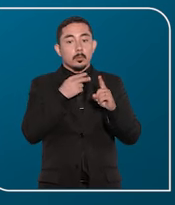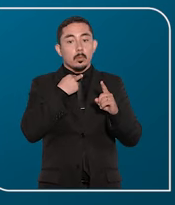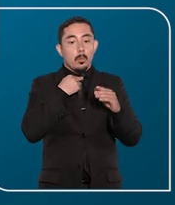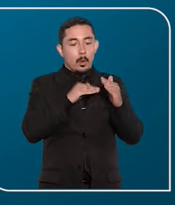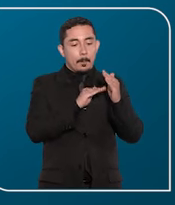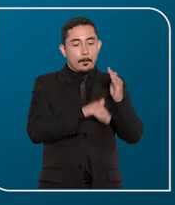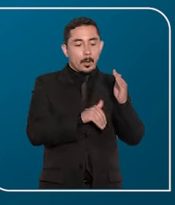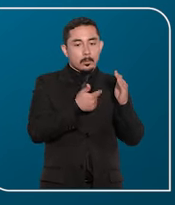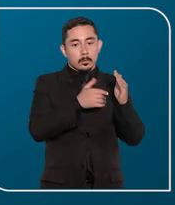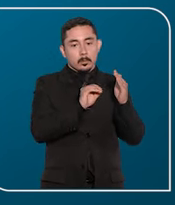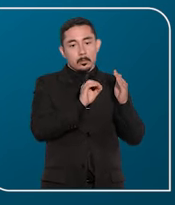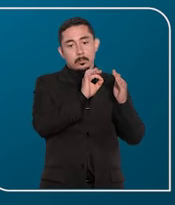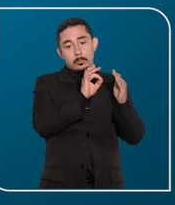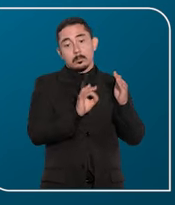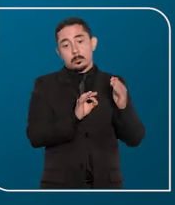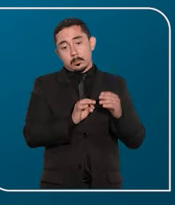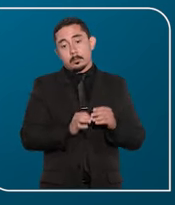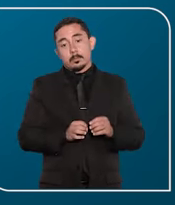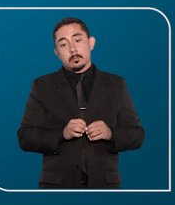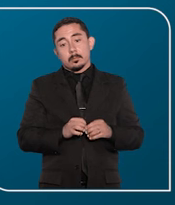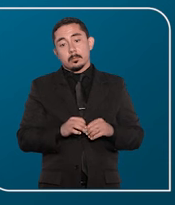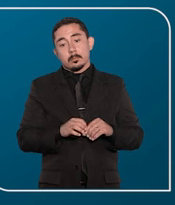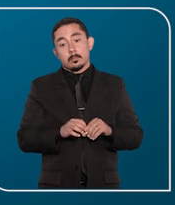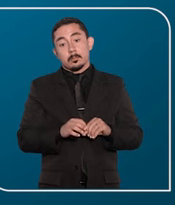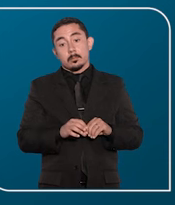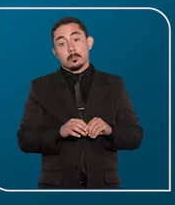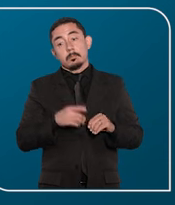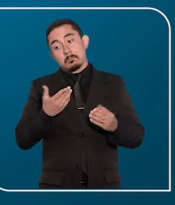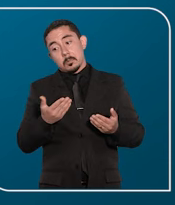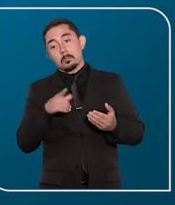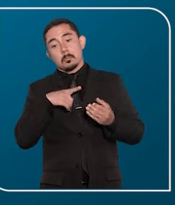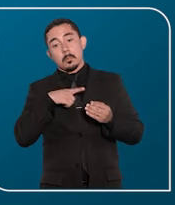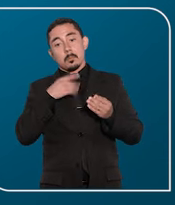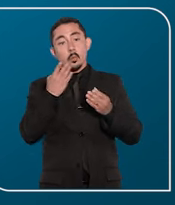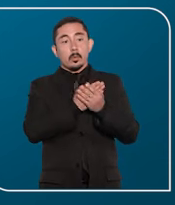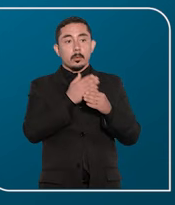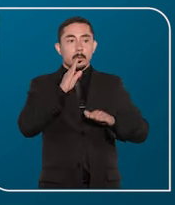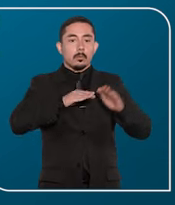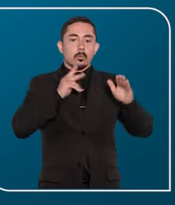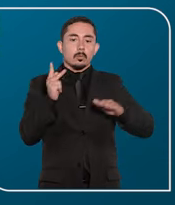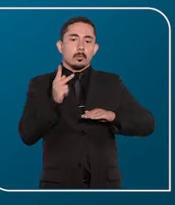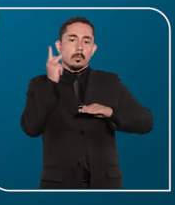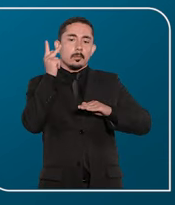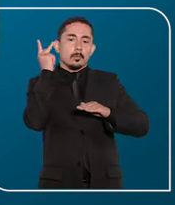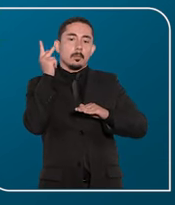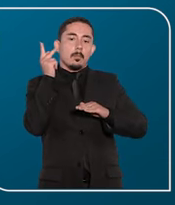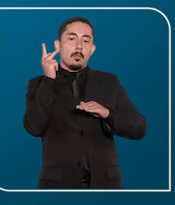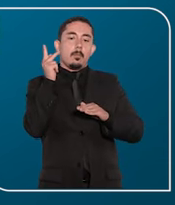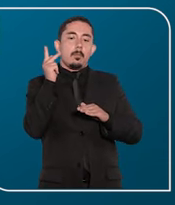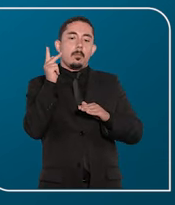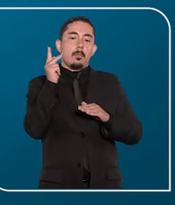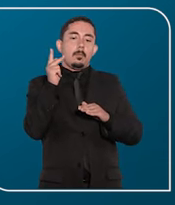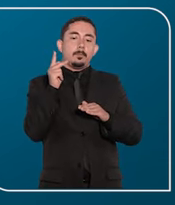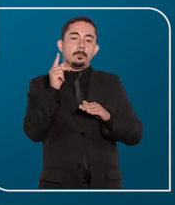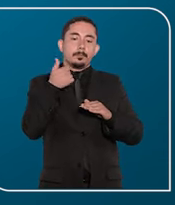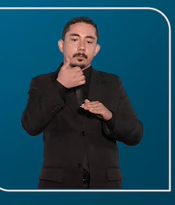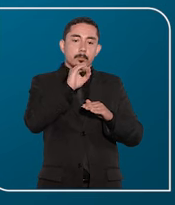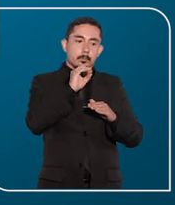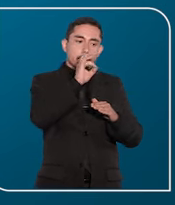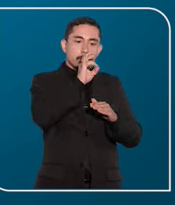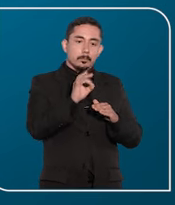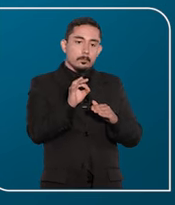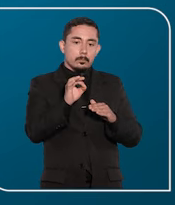abaixo dos 10%. E aí nós tínhamos causas onde o valor o percentual, mesmo usando 10%,